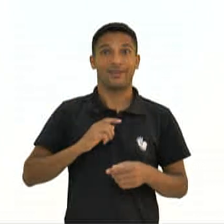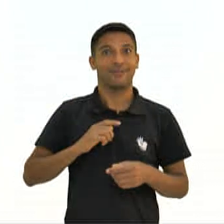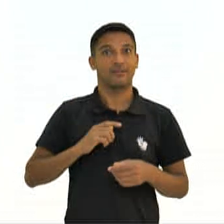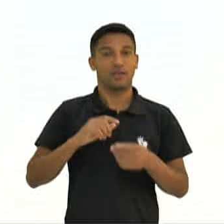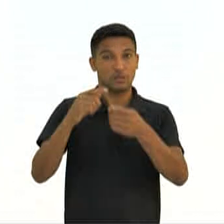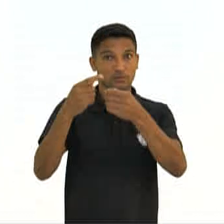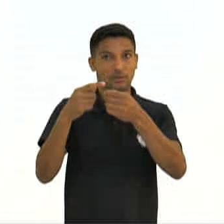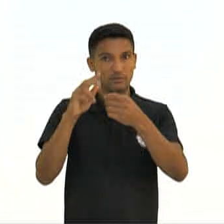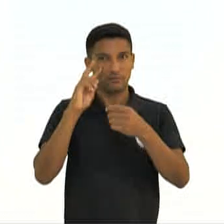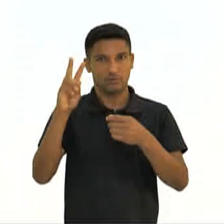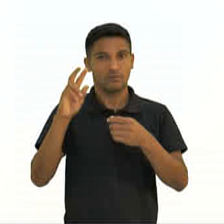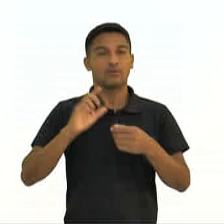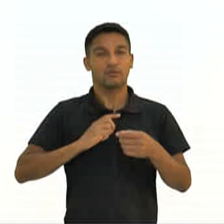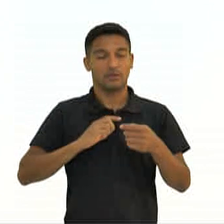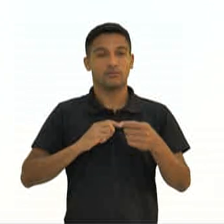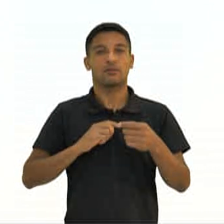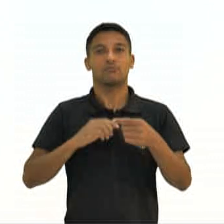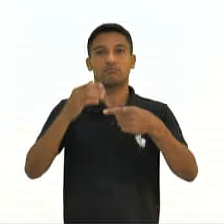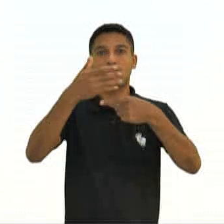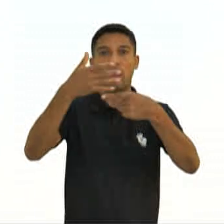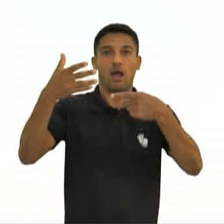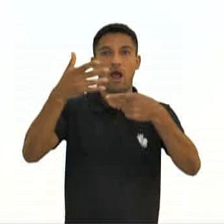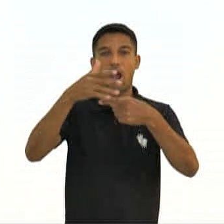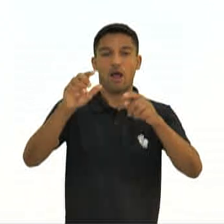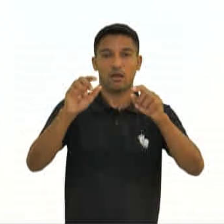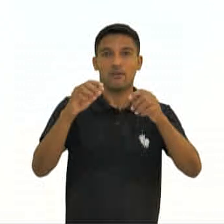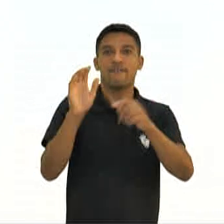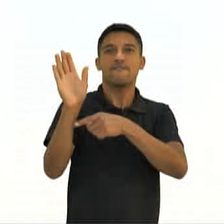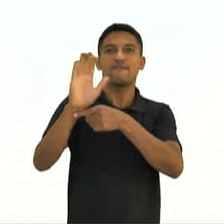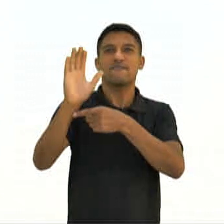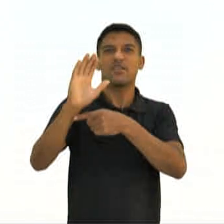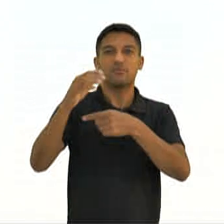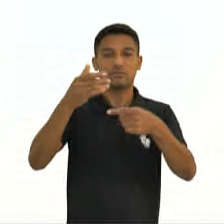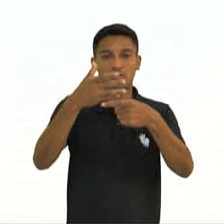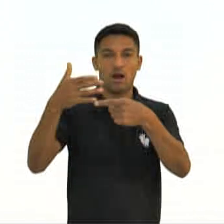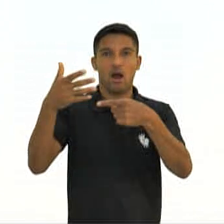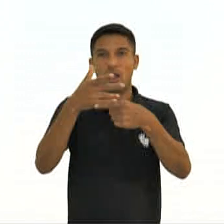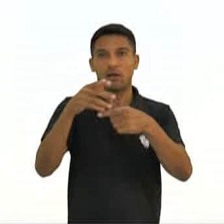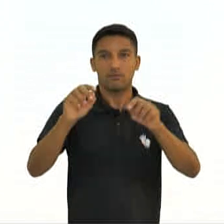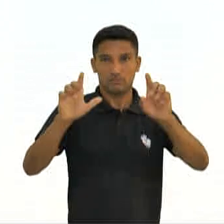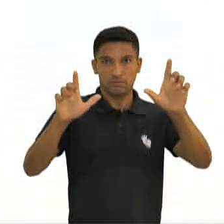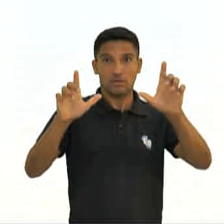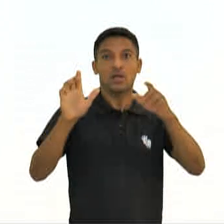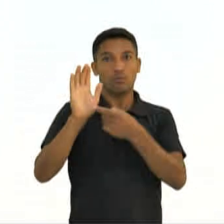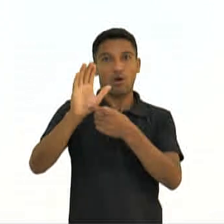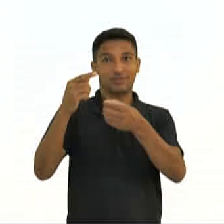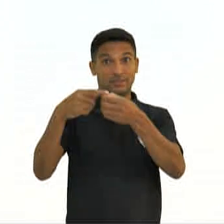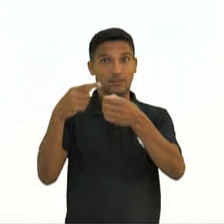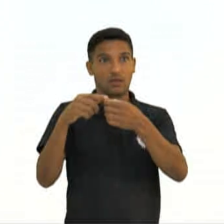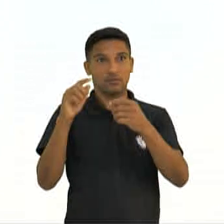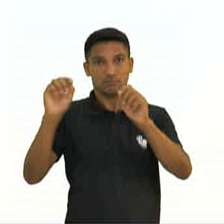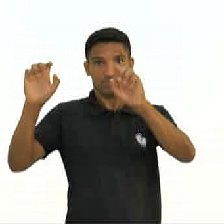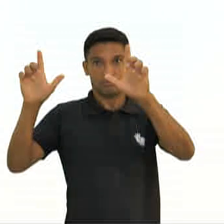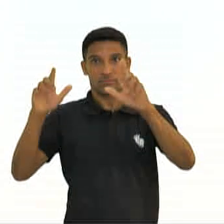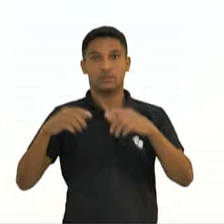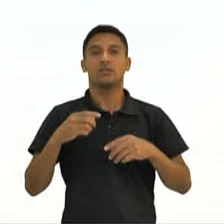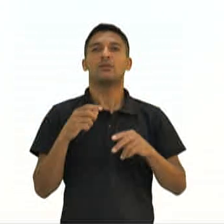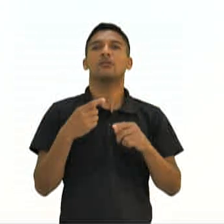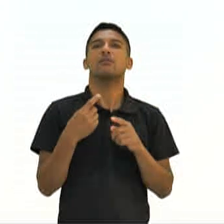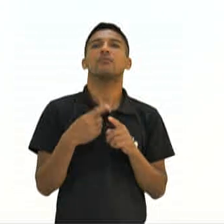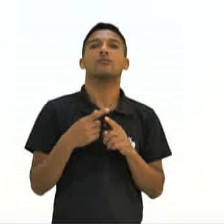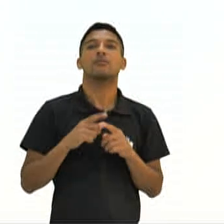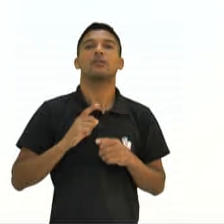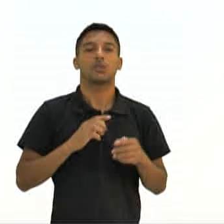século XIX, problemas com gangues, mas não bem no estilo do filme, né? Hoje você tem alguns desentendimentos dessas gangues de rua